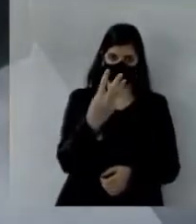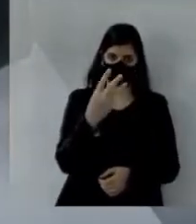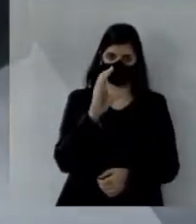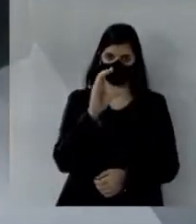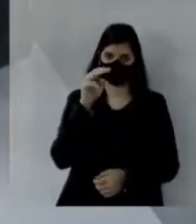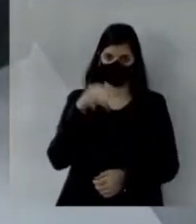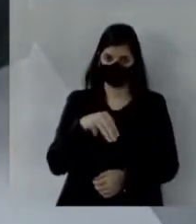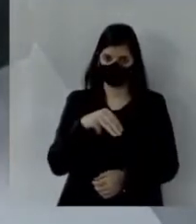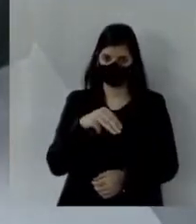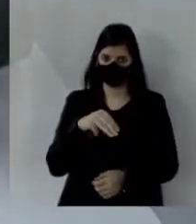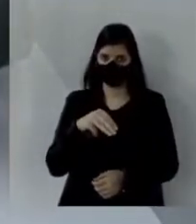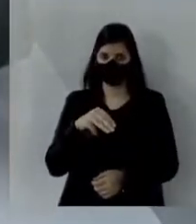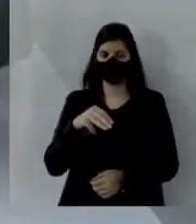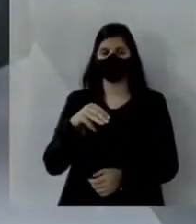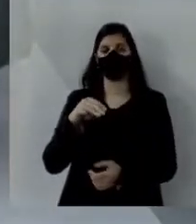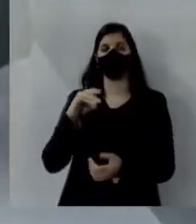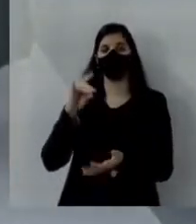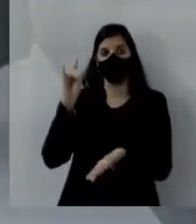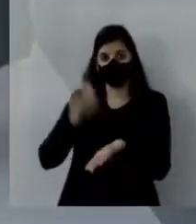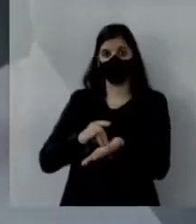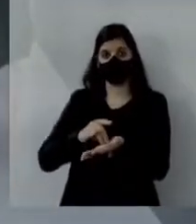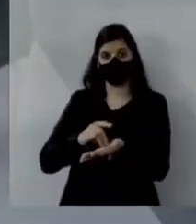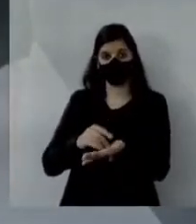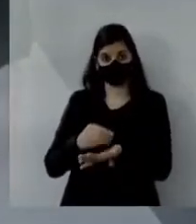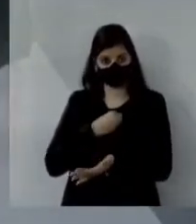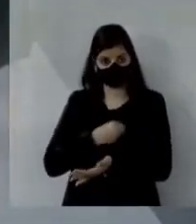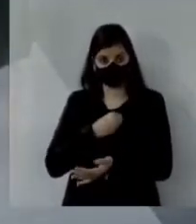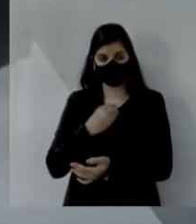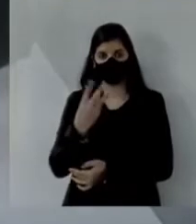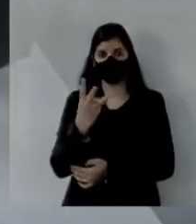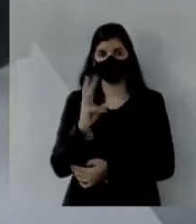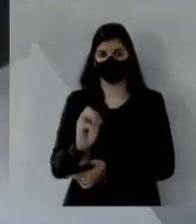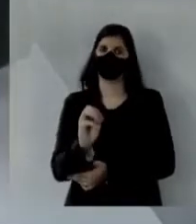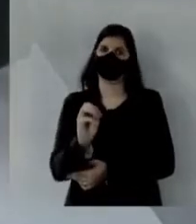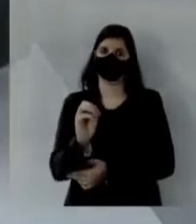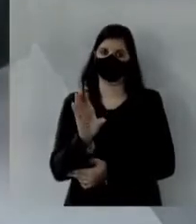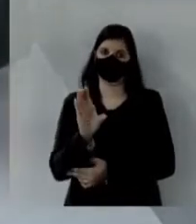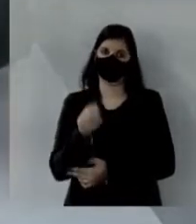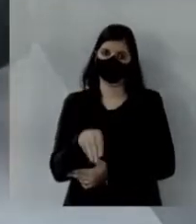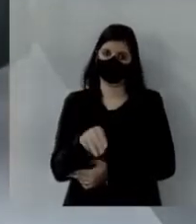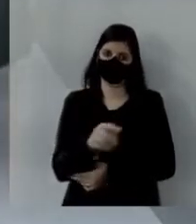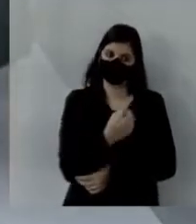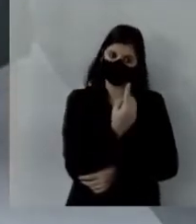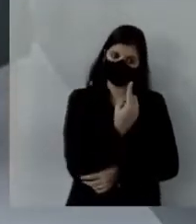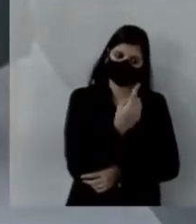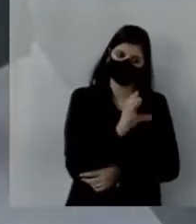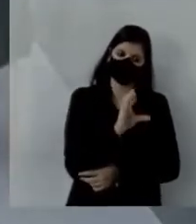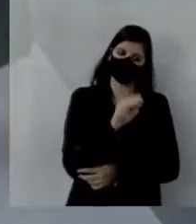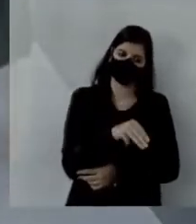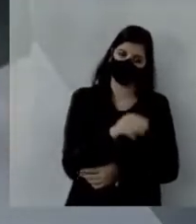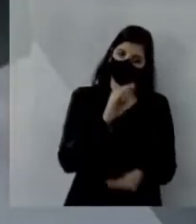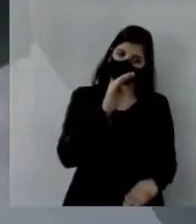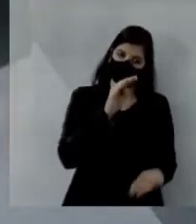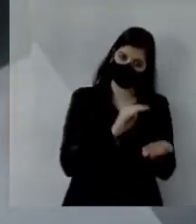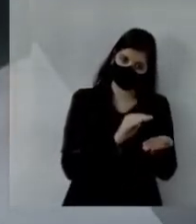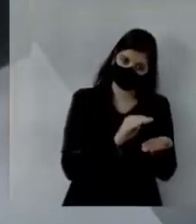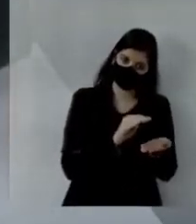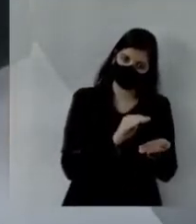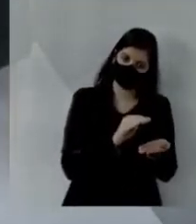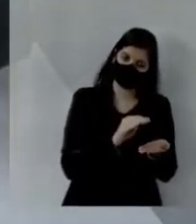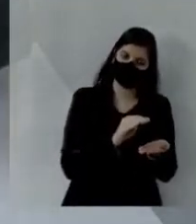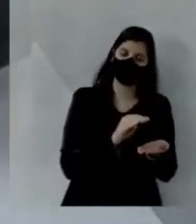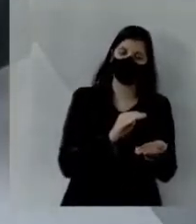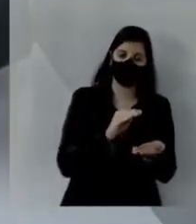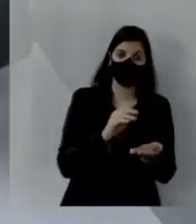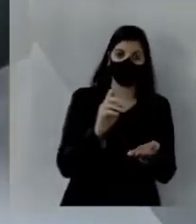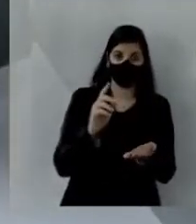no real ele tem 30. Então, a cada 1 centímetro desenvolvido na minha miniatura, na minha maquete,